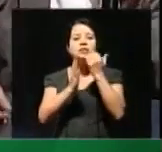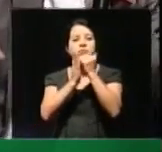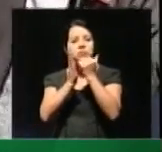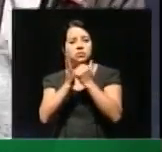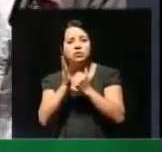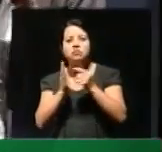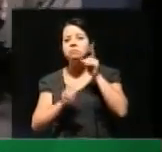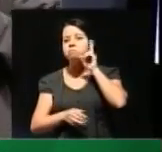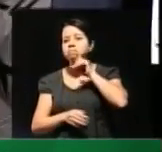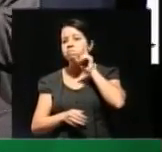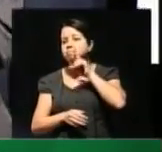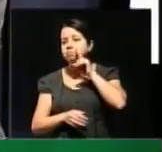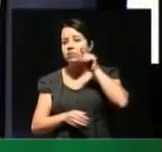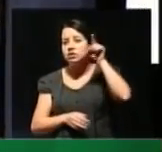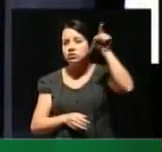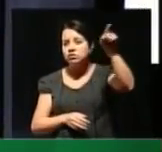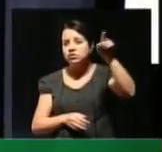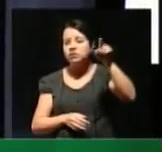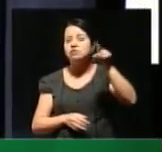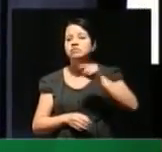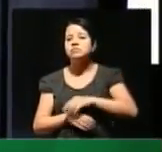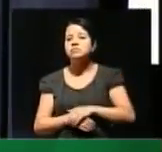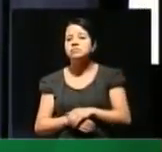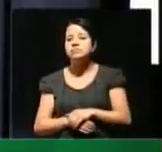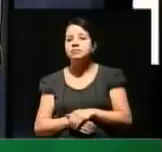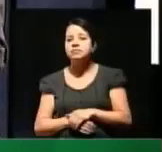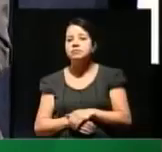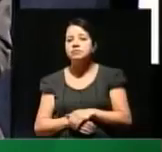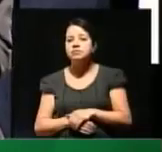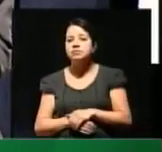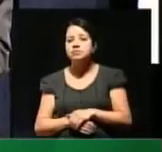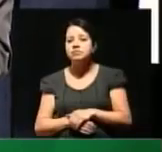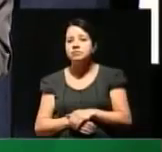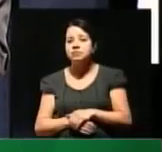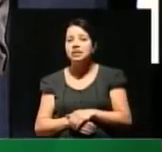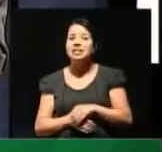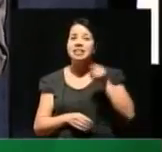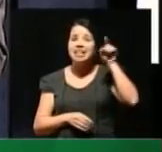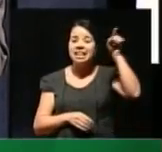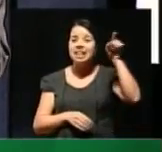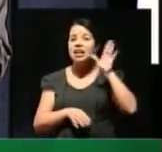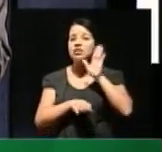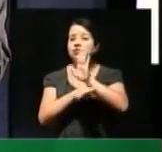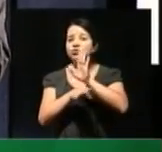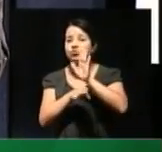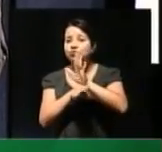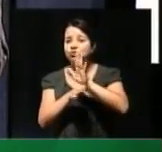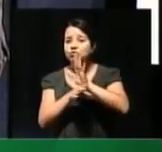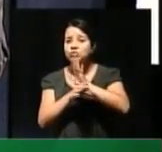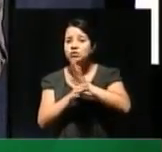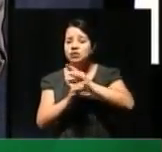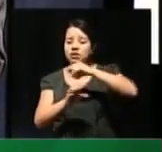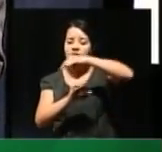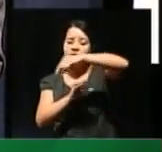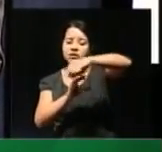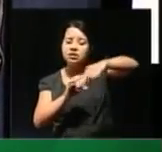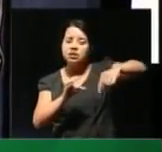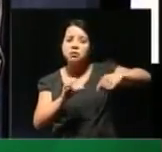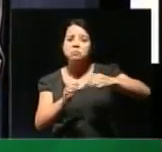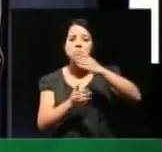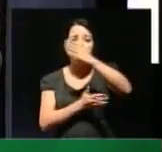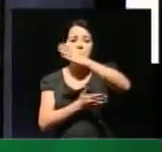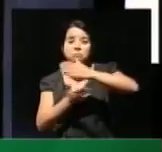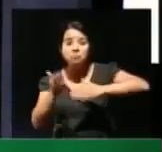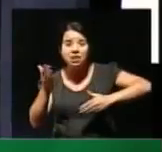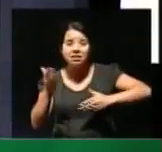hoje é responsável por mais da metade dos tratamentos no mundo. 51% das pessoas que são tratadas hoje no